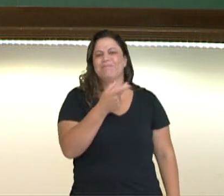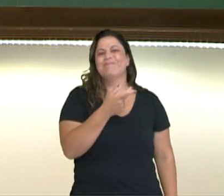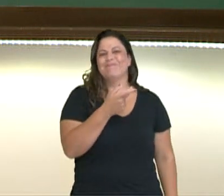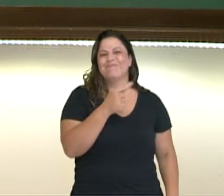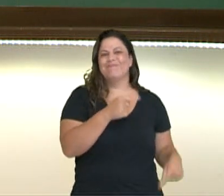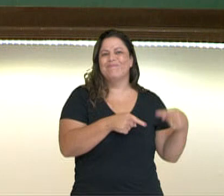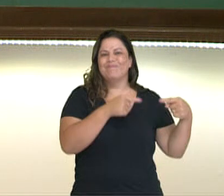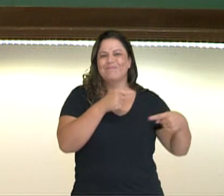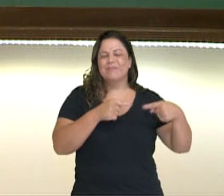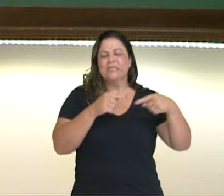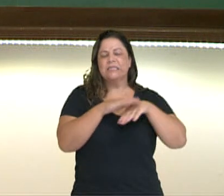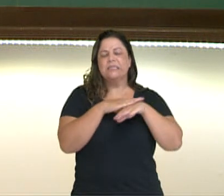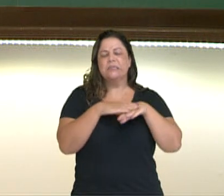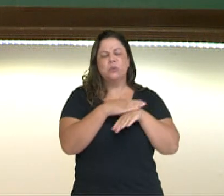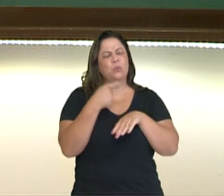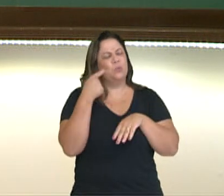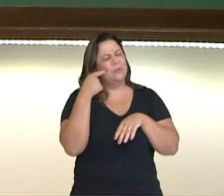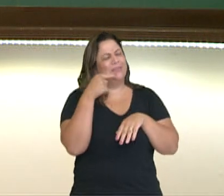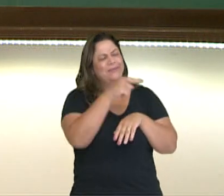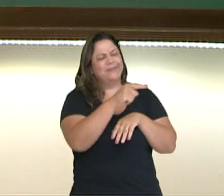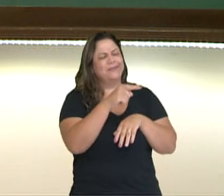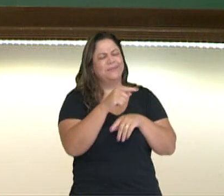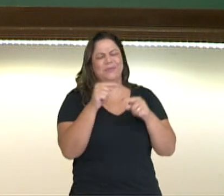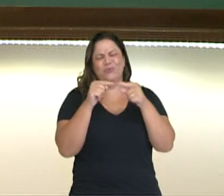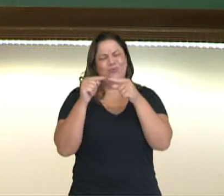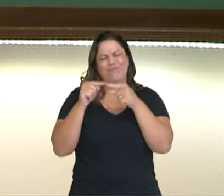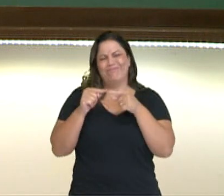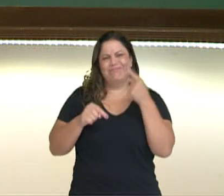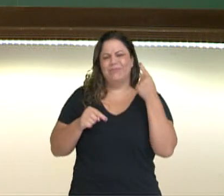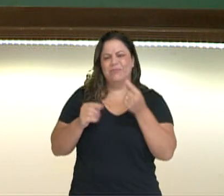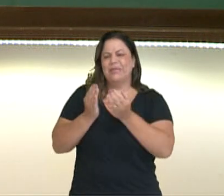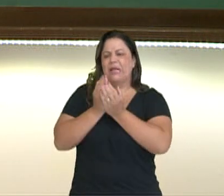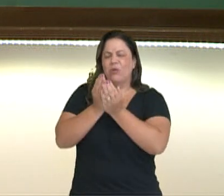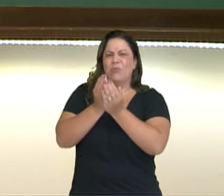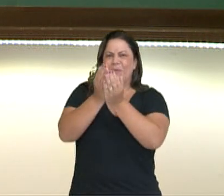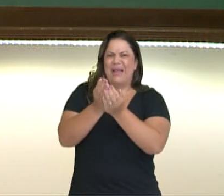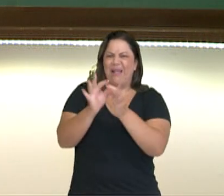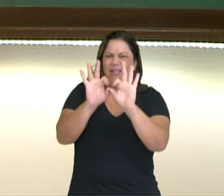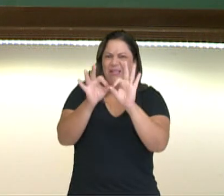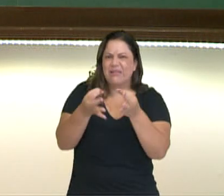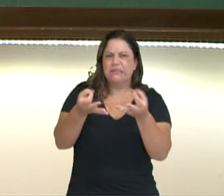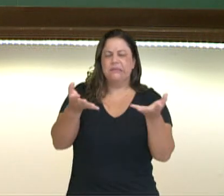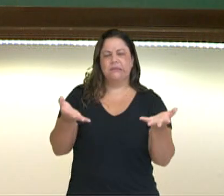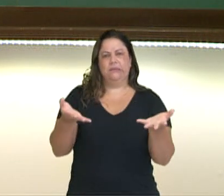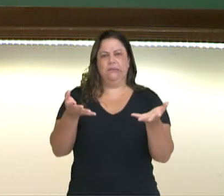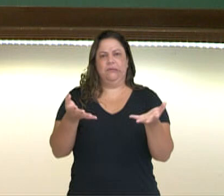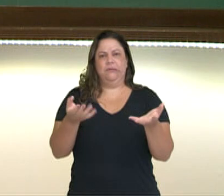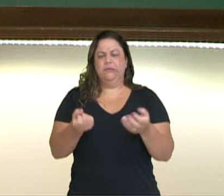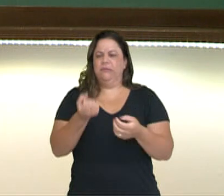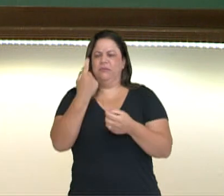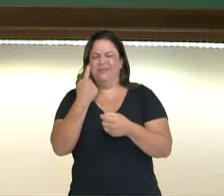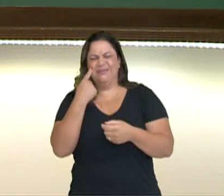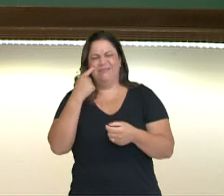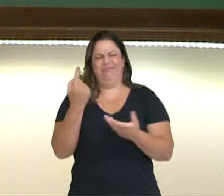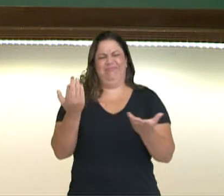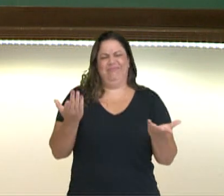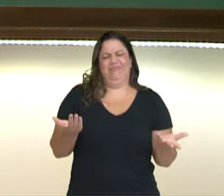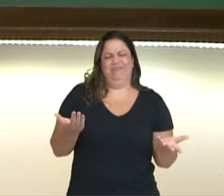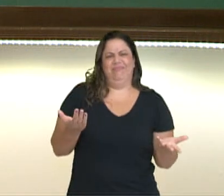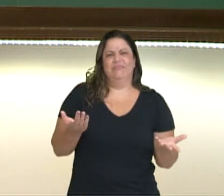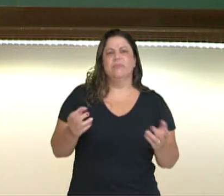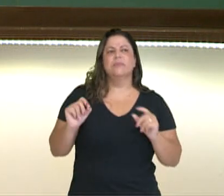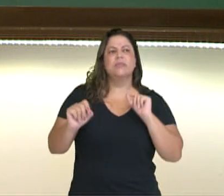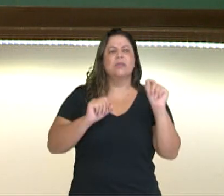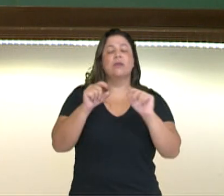Nem combinava mesmo com uma barca tão despojada, tão sem artifícios, a ociosidade de um diálogo.